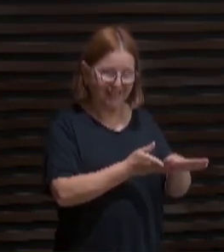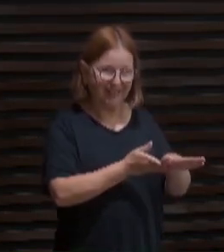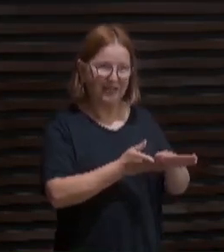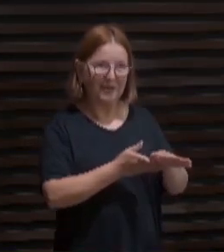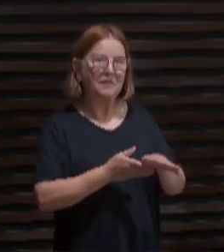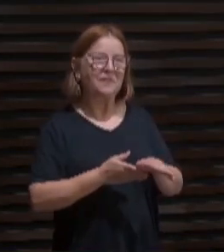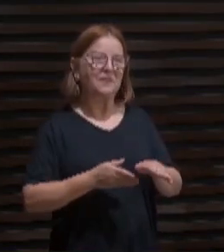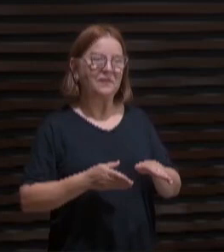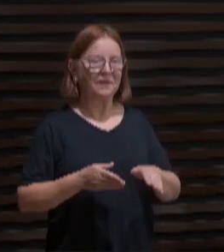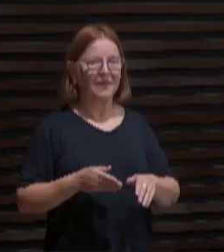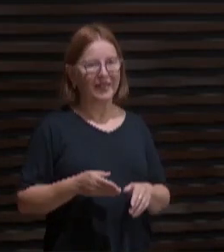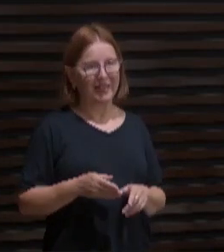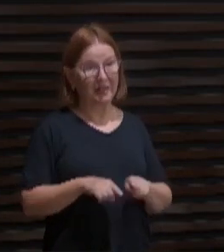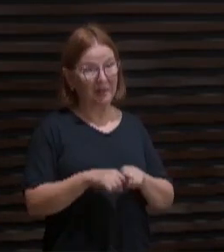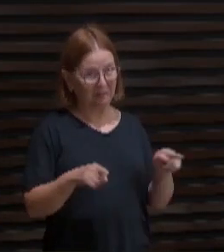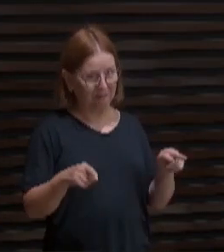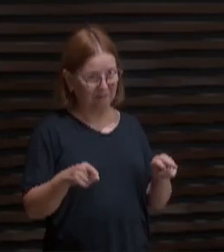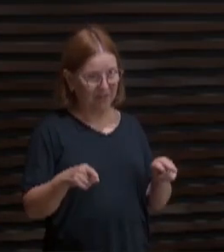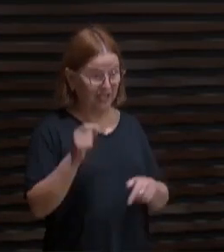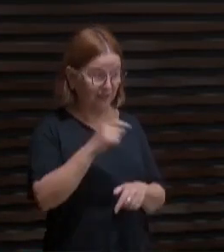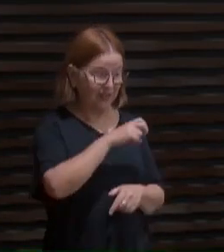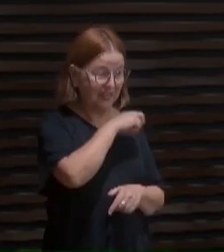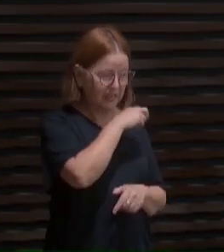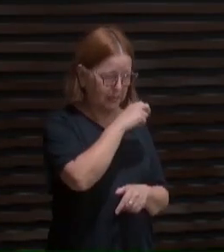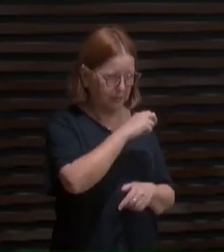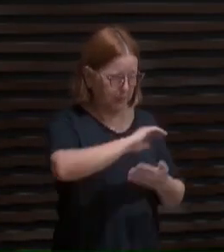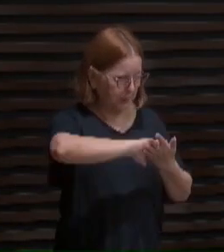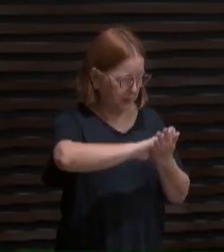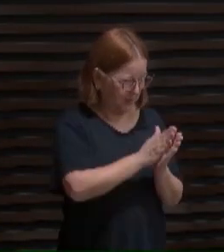sempre. Você vai ser esmagada a serpente.